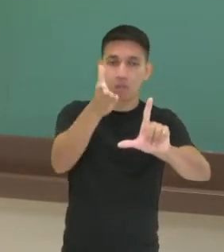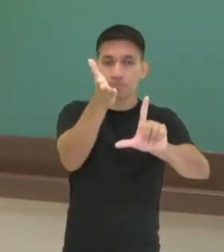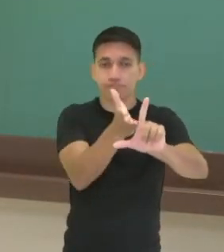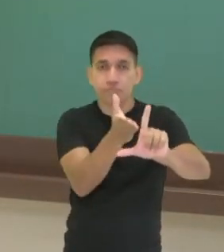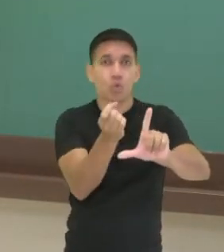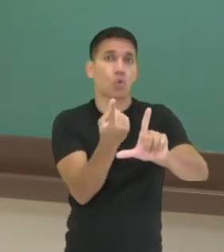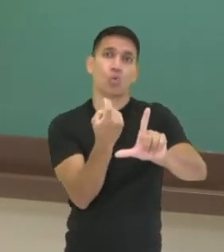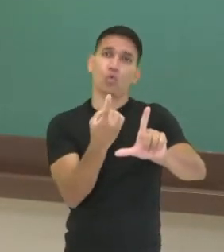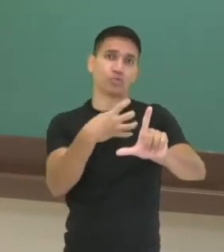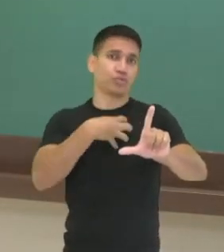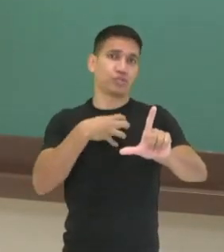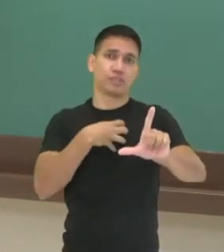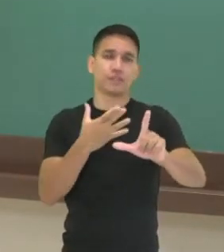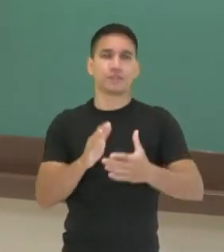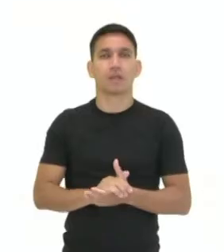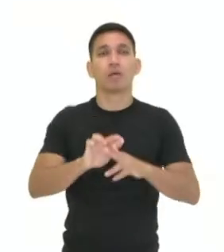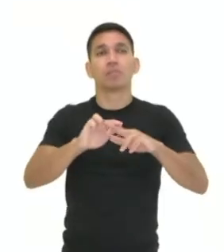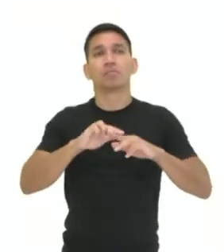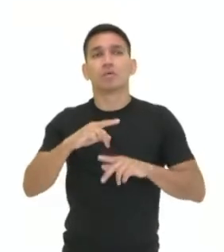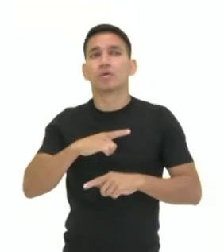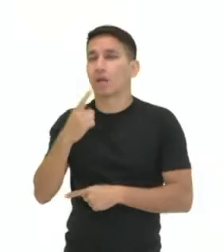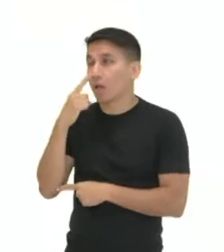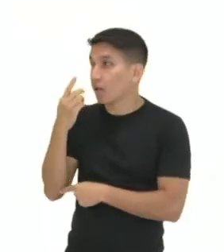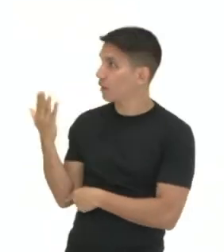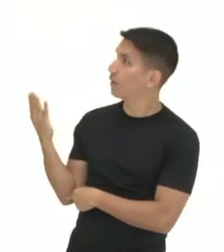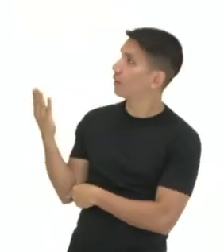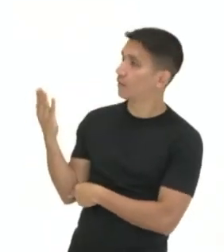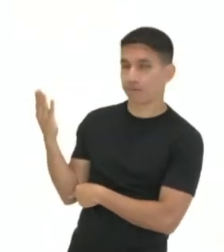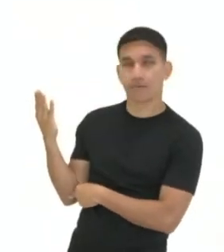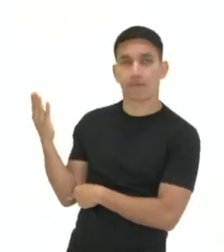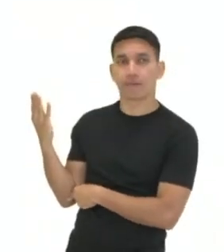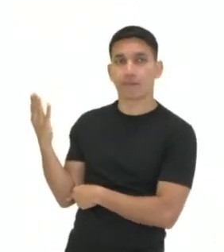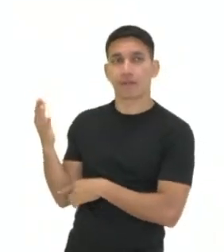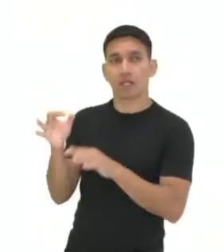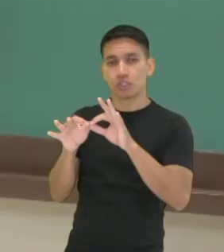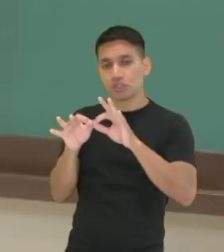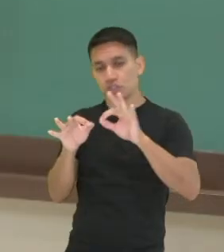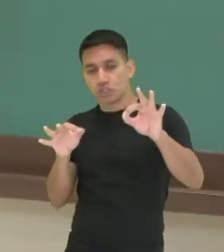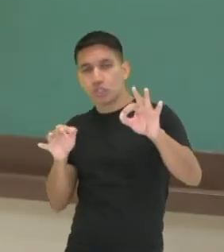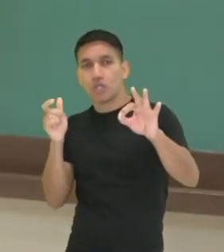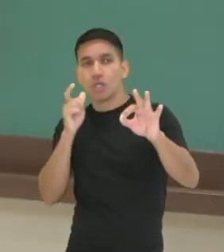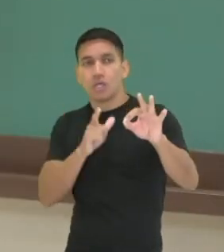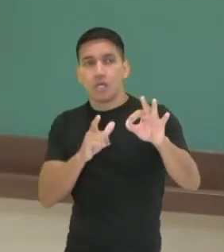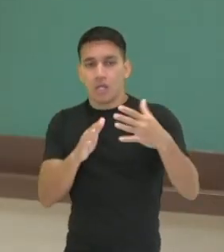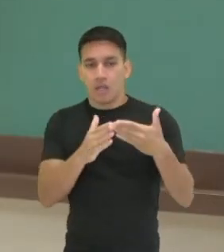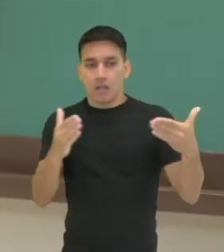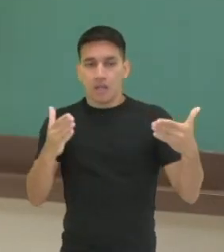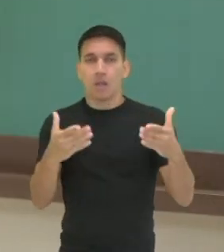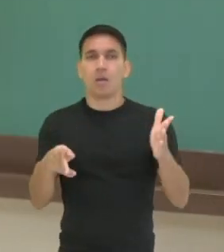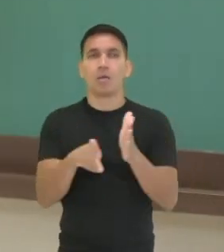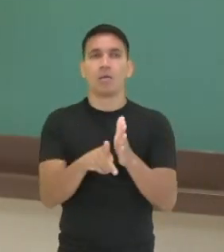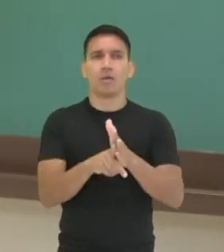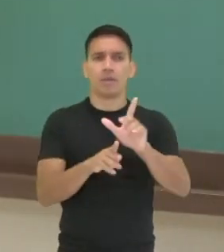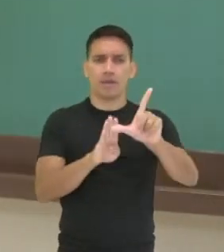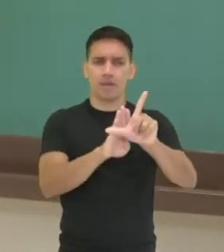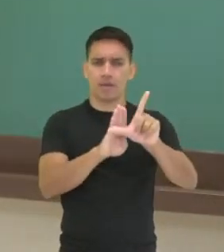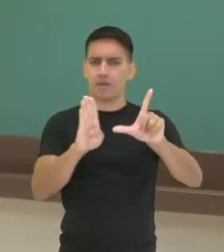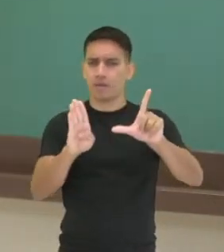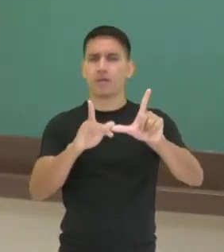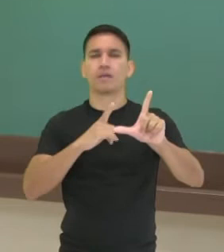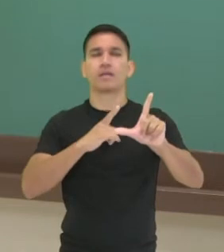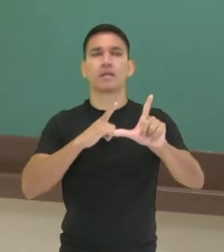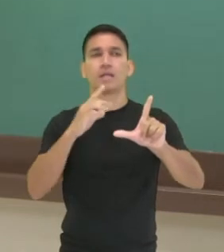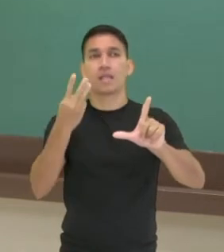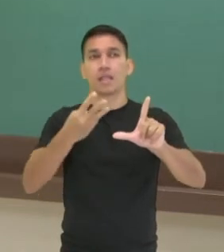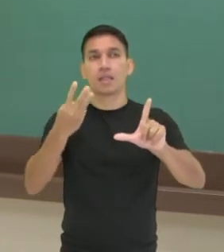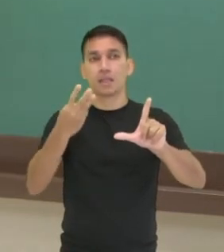eu tenho dois pontos considerados aqui, né? Essa distância aqui, essa distância do B, e esse terceiro ponto,